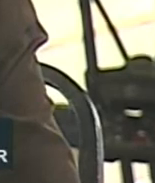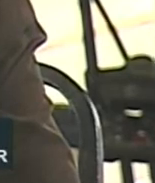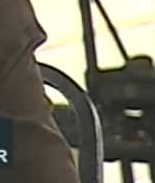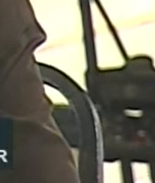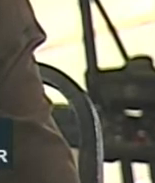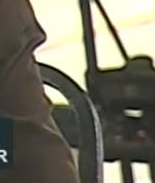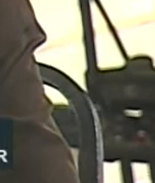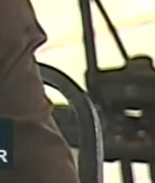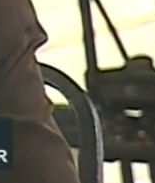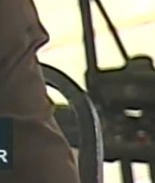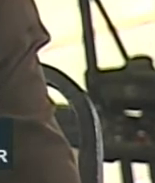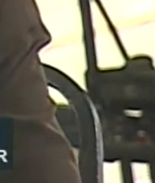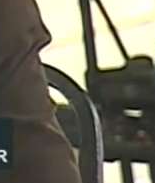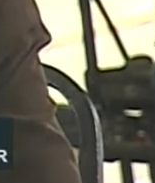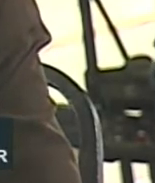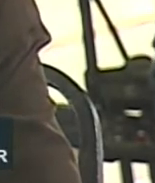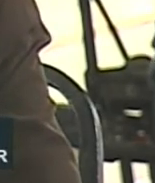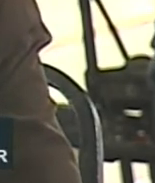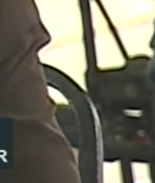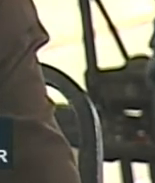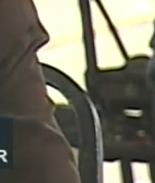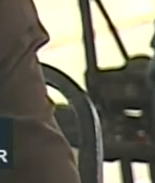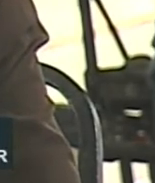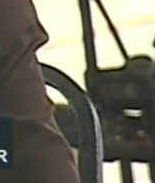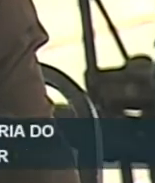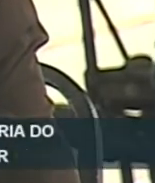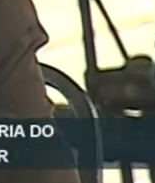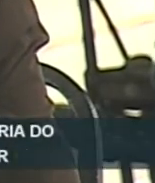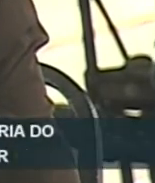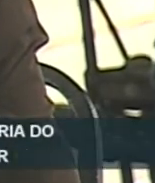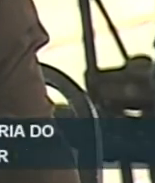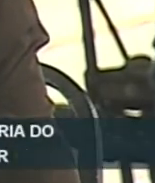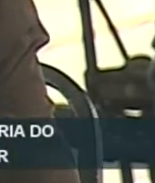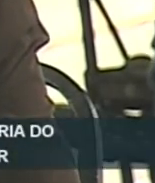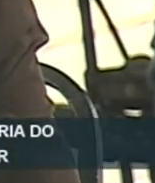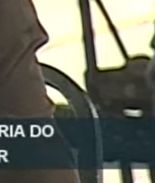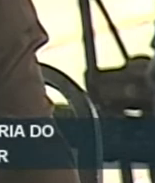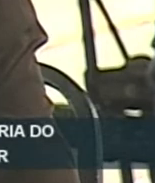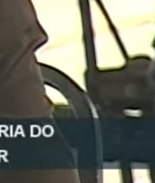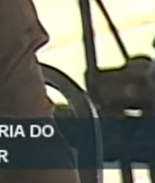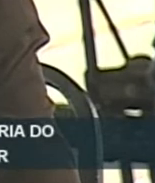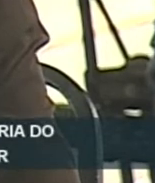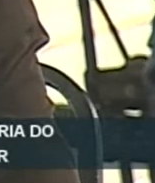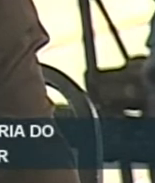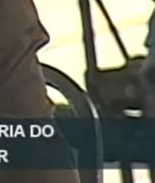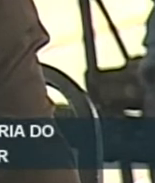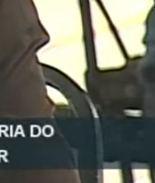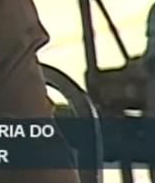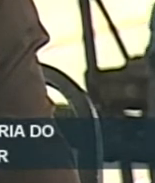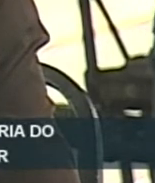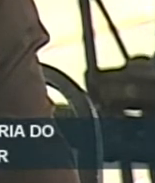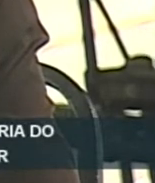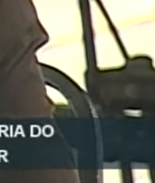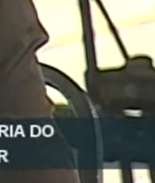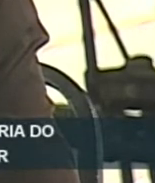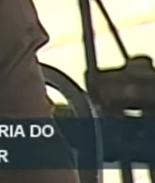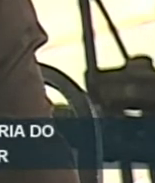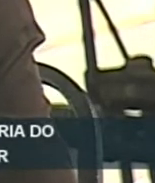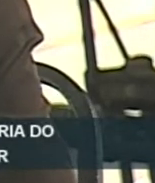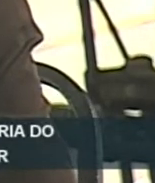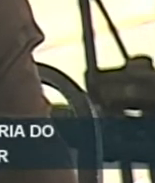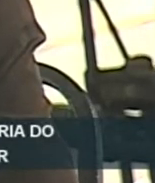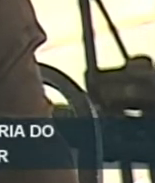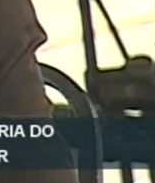certa resistência. E, basicamente, temas relativos aos direitos reprodutivos da